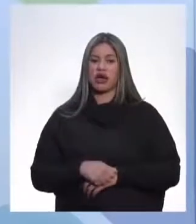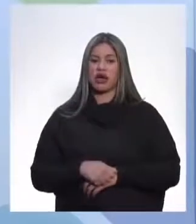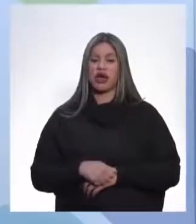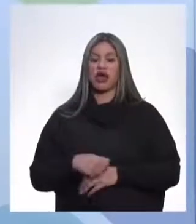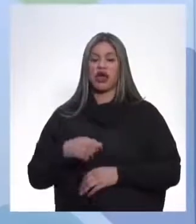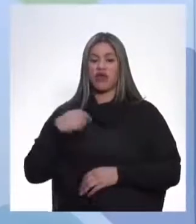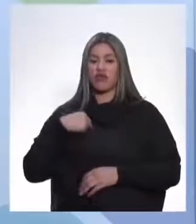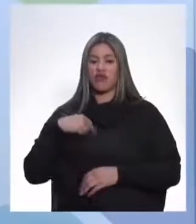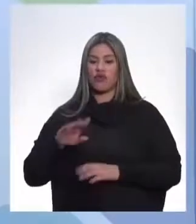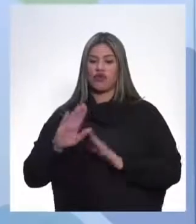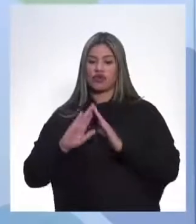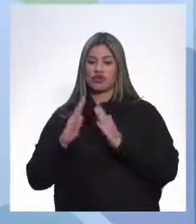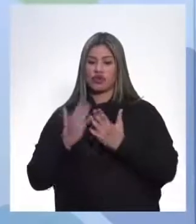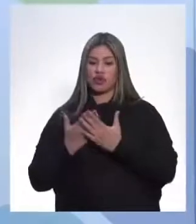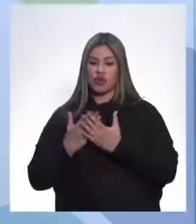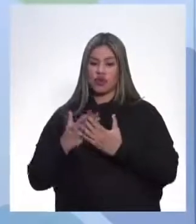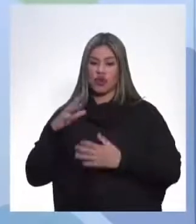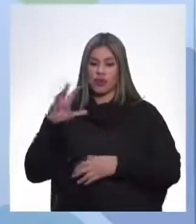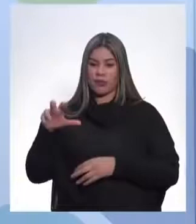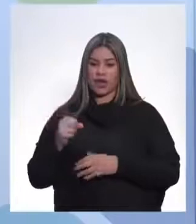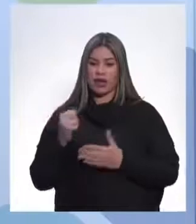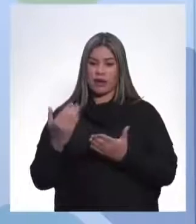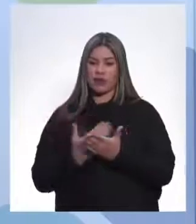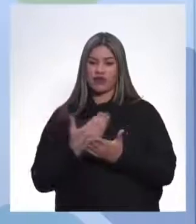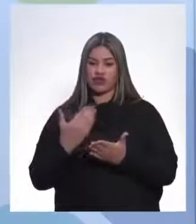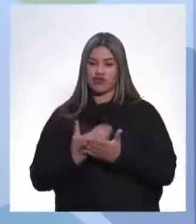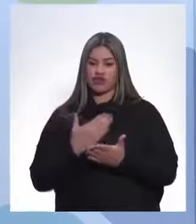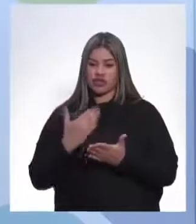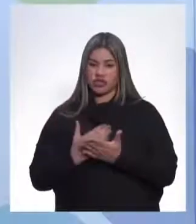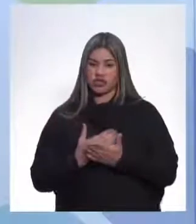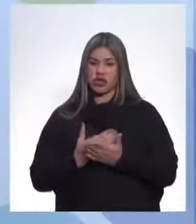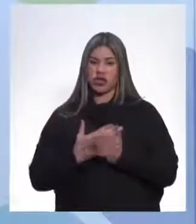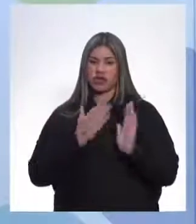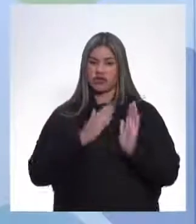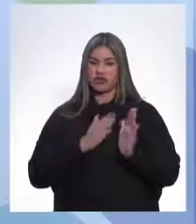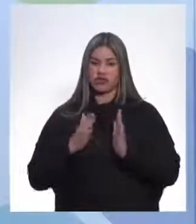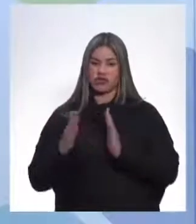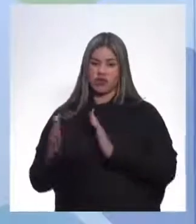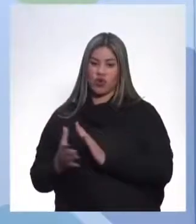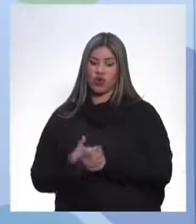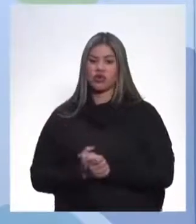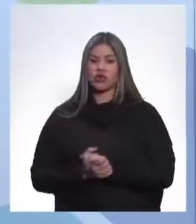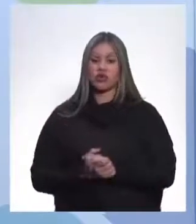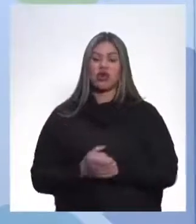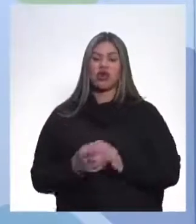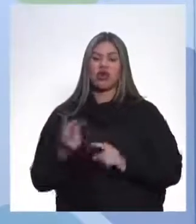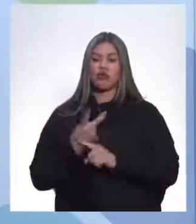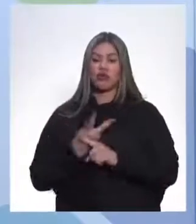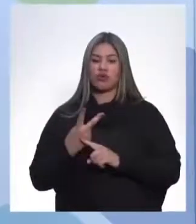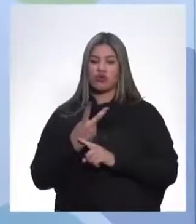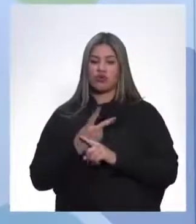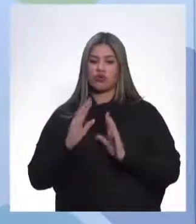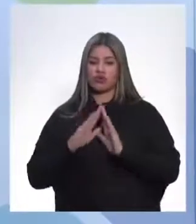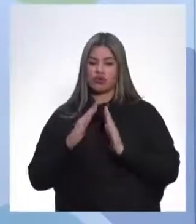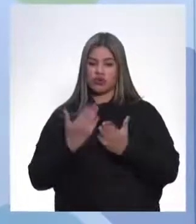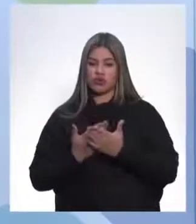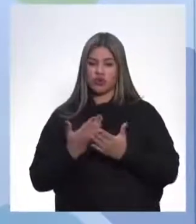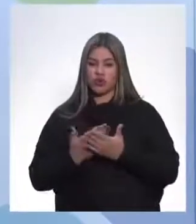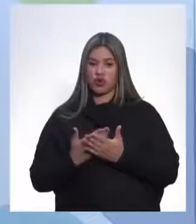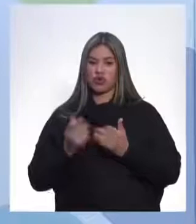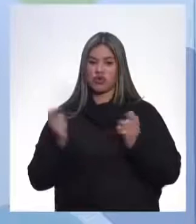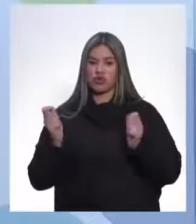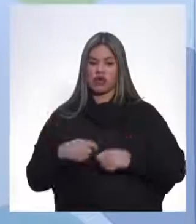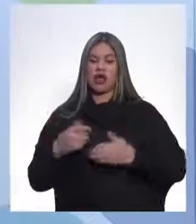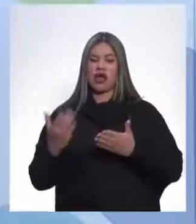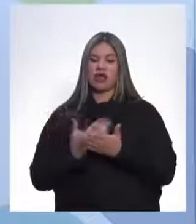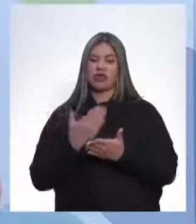hoje a apostila na escola, daí fica tudo em ordem. Então, procure sua escola, né, Ale? Que aí eles podem encontrar